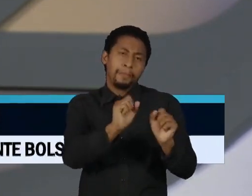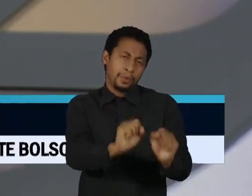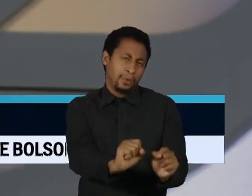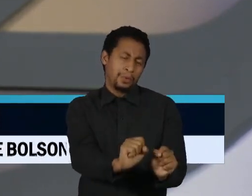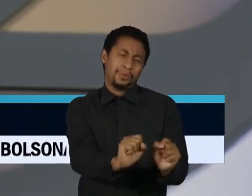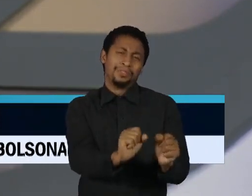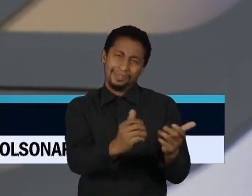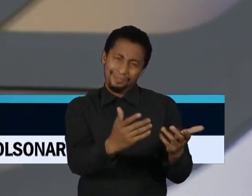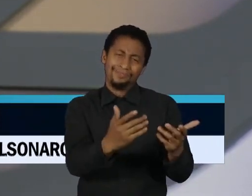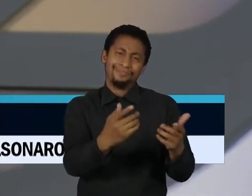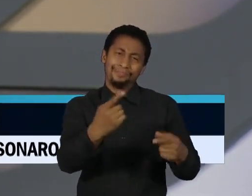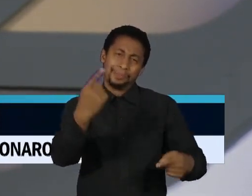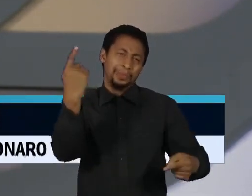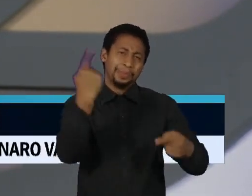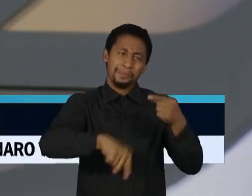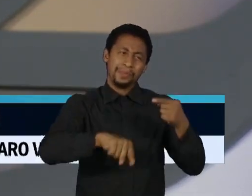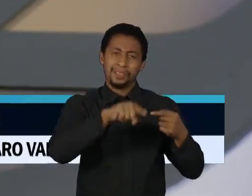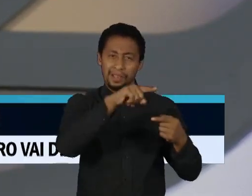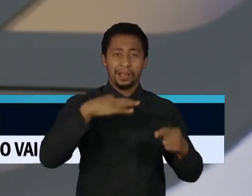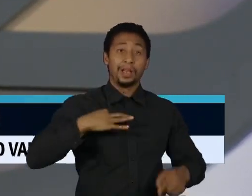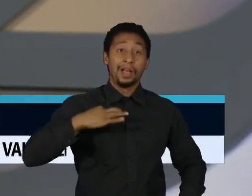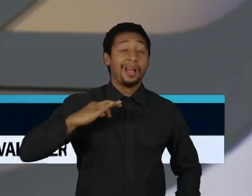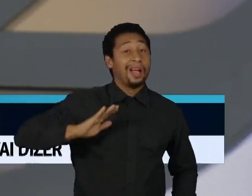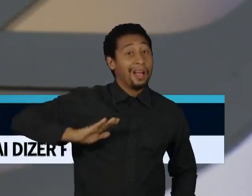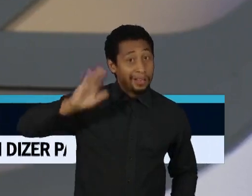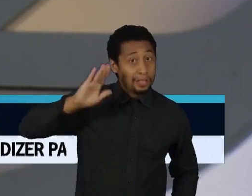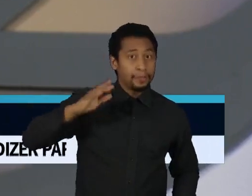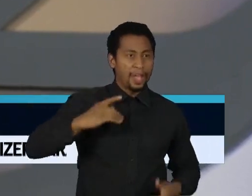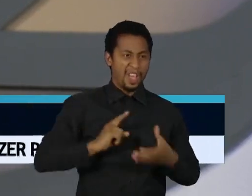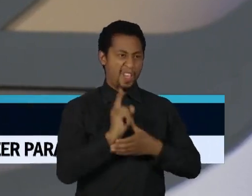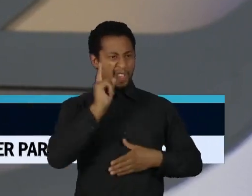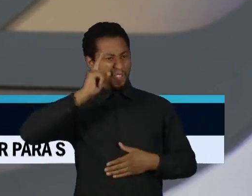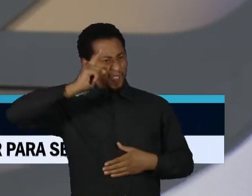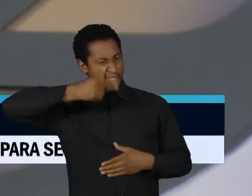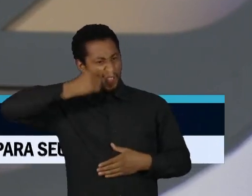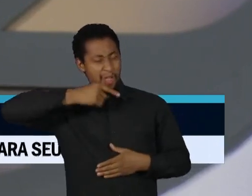tornar Bolsonaro inelegível por abuso de poder político constatado nas últimas eleições.